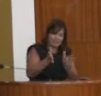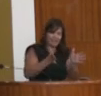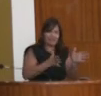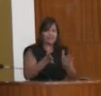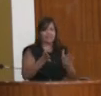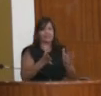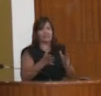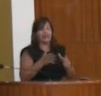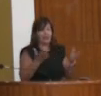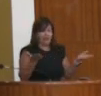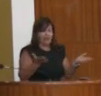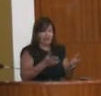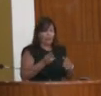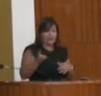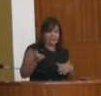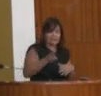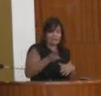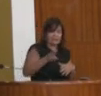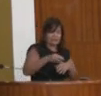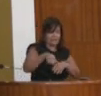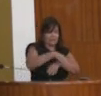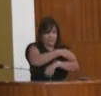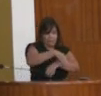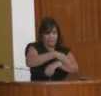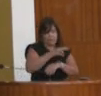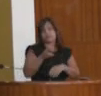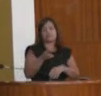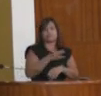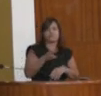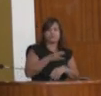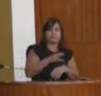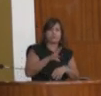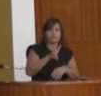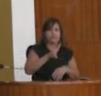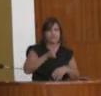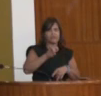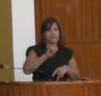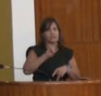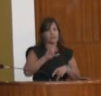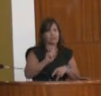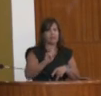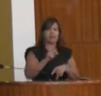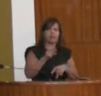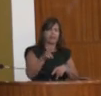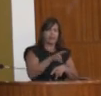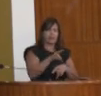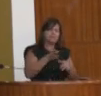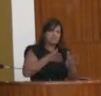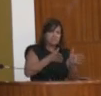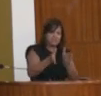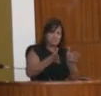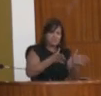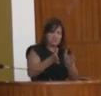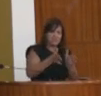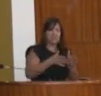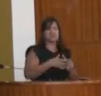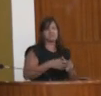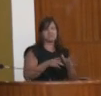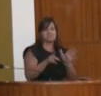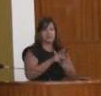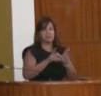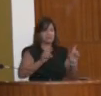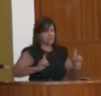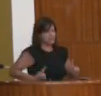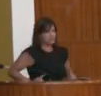33 vai ser um exemplo para a cidade, vai ser toda acessível. E fazer uma pergunta, deixar uma pergunta aqui,